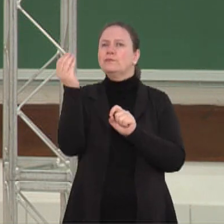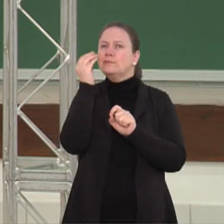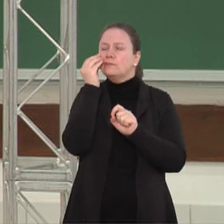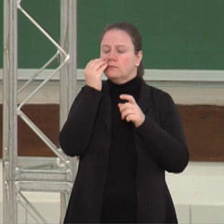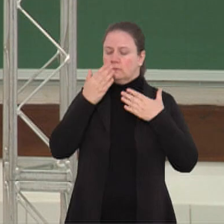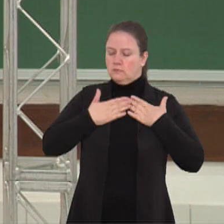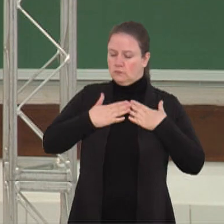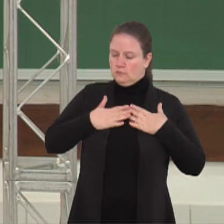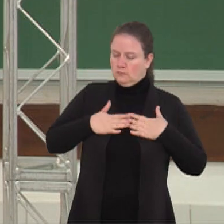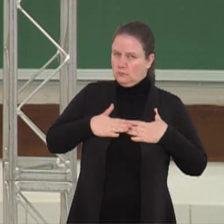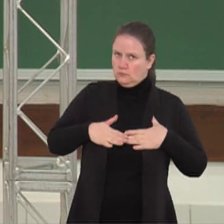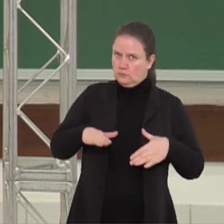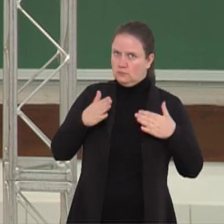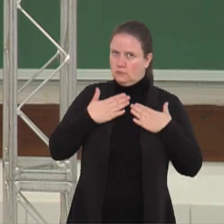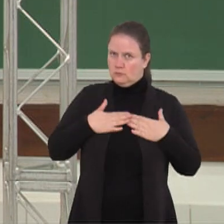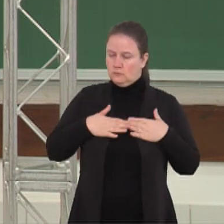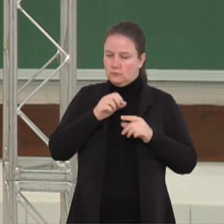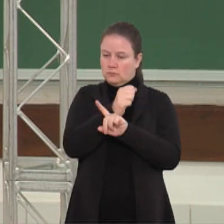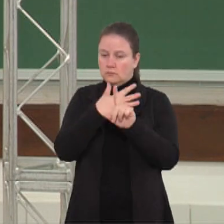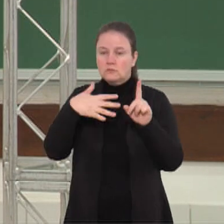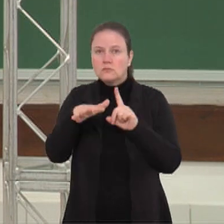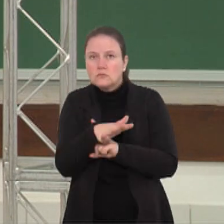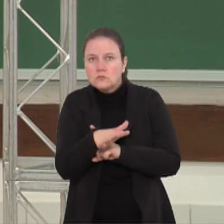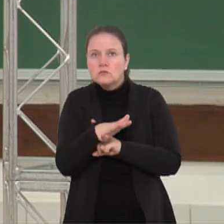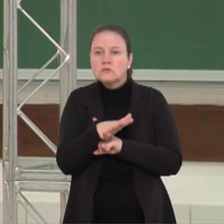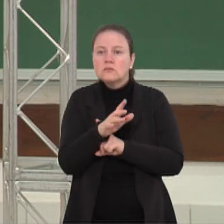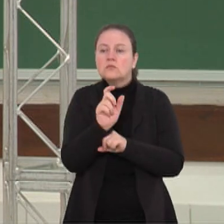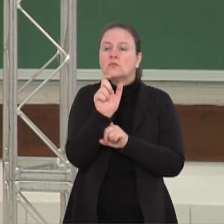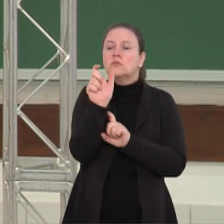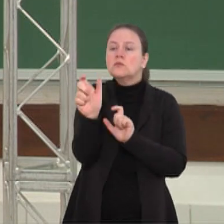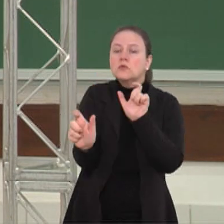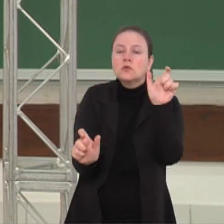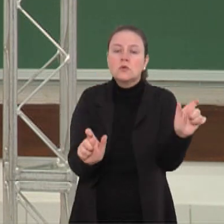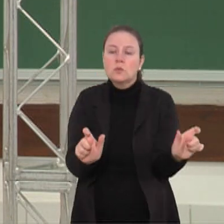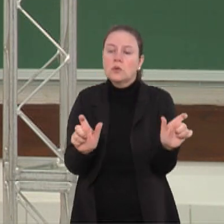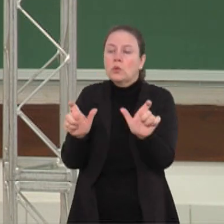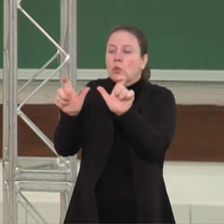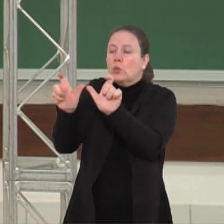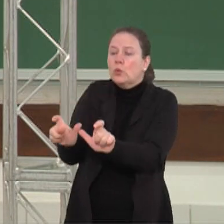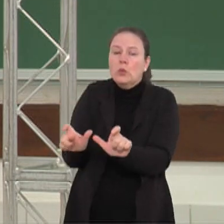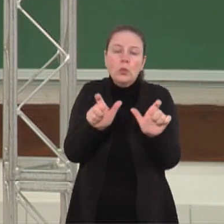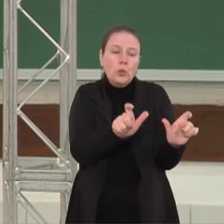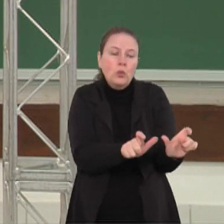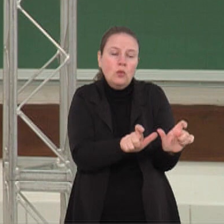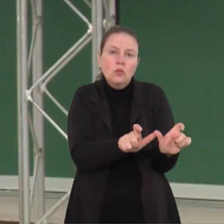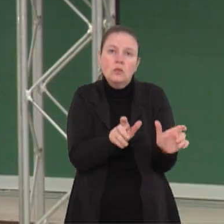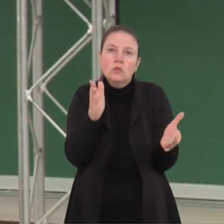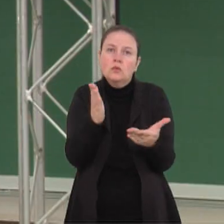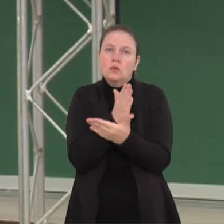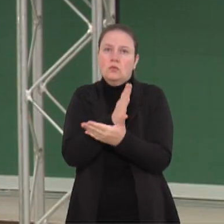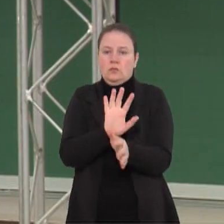os ânimos da sociedade para cada um ficar no seu quadradinho. Vamos seguir aqui.